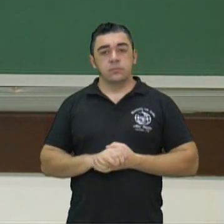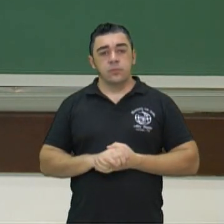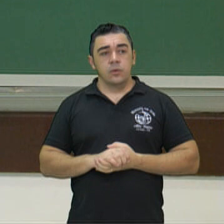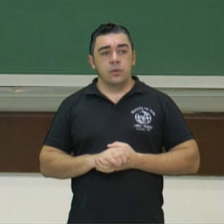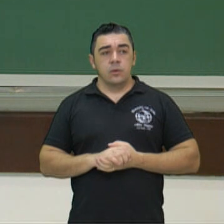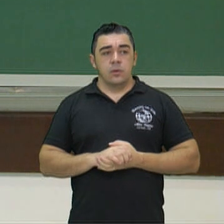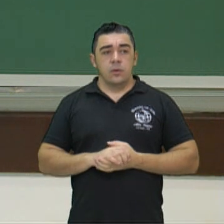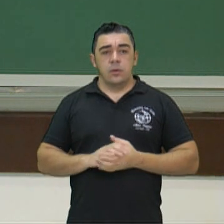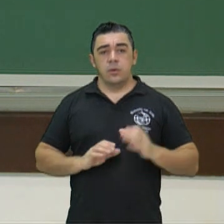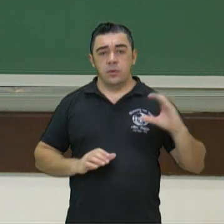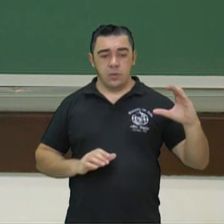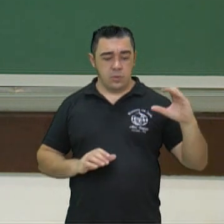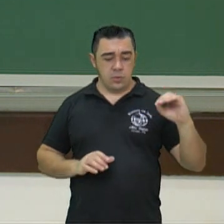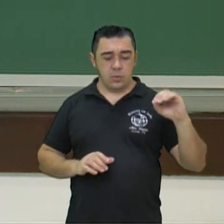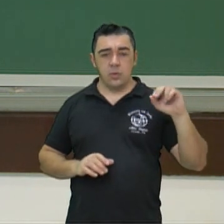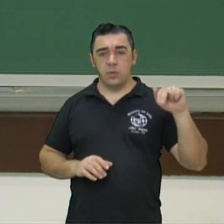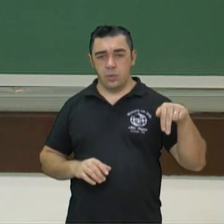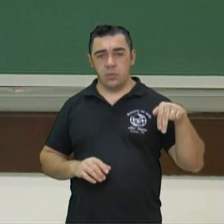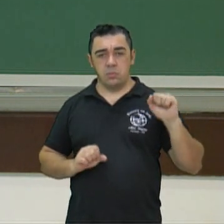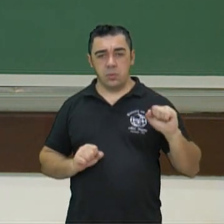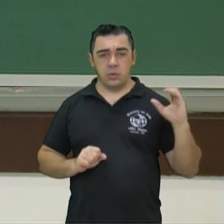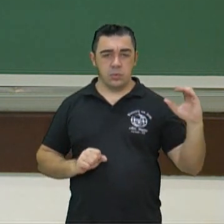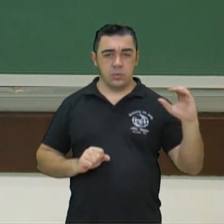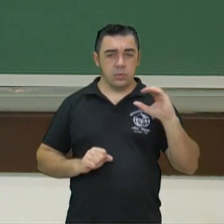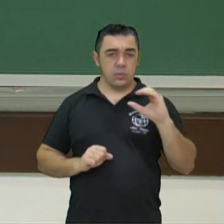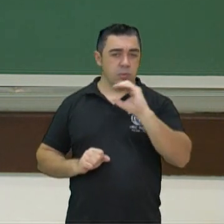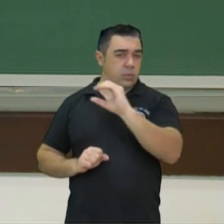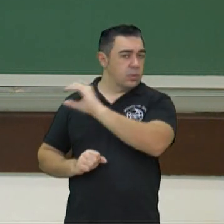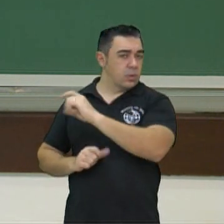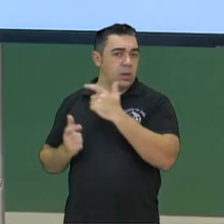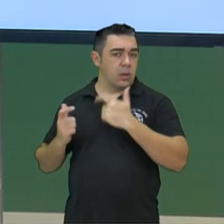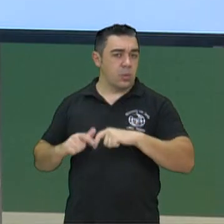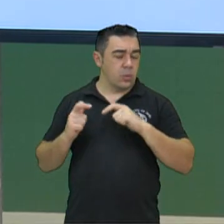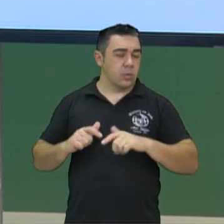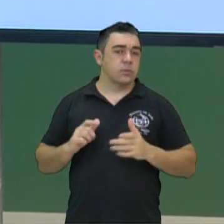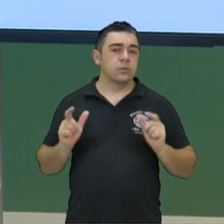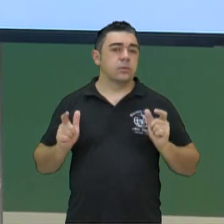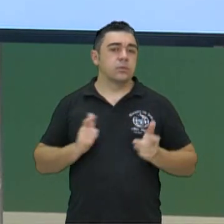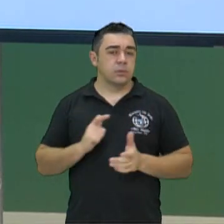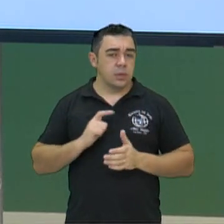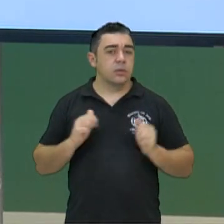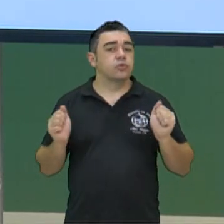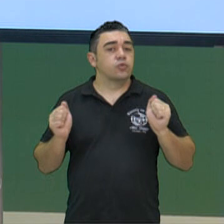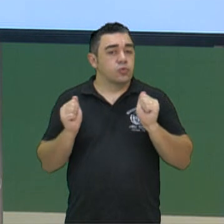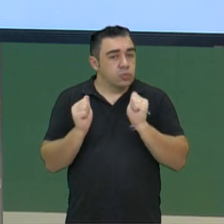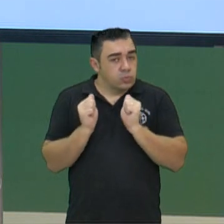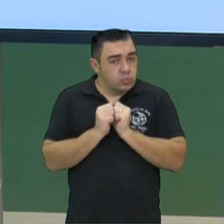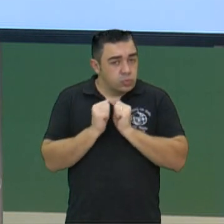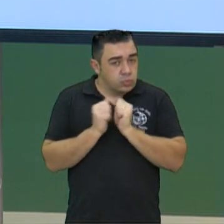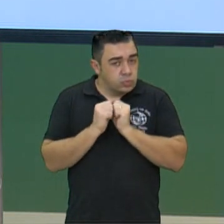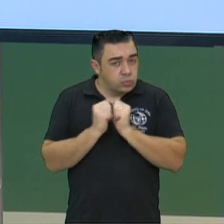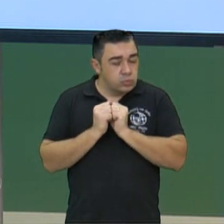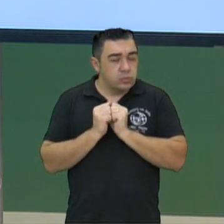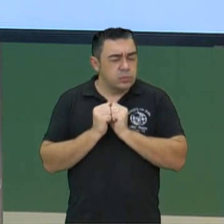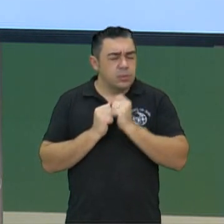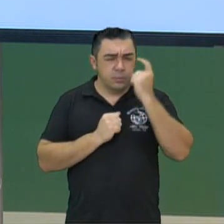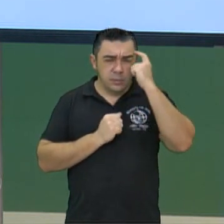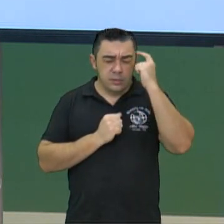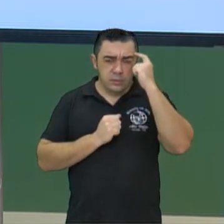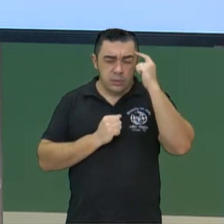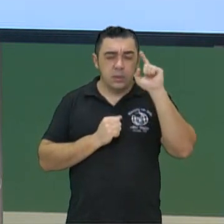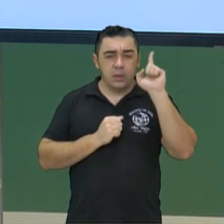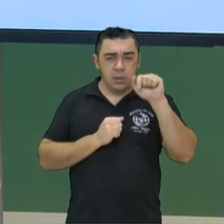estar aqui, independente de onde ele esteja, eles devem estar juntos. Então, vamos pensar que eles